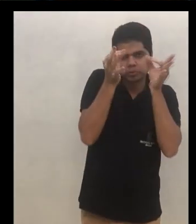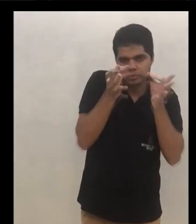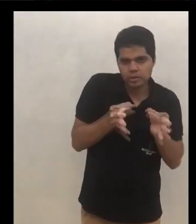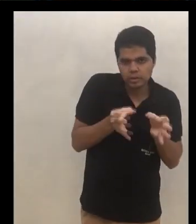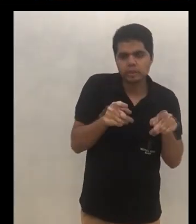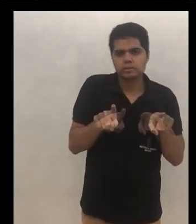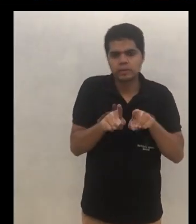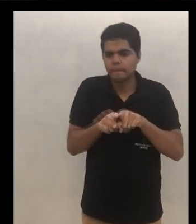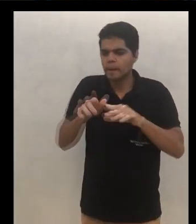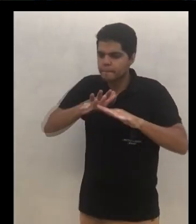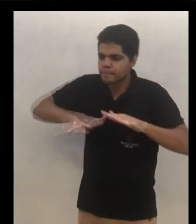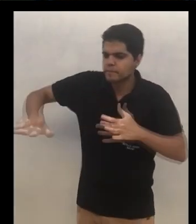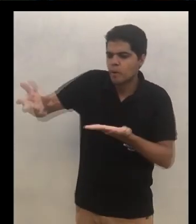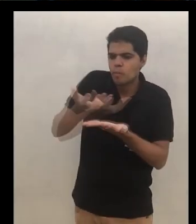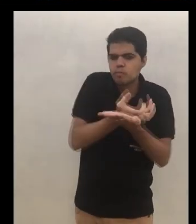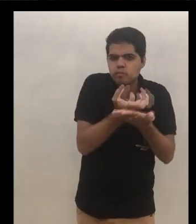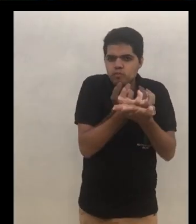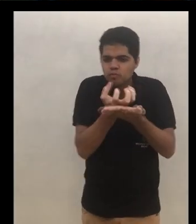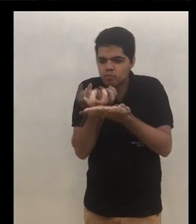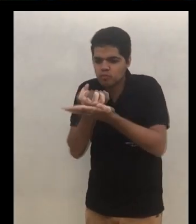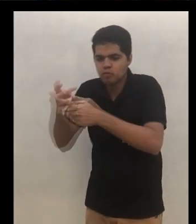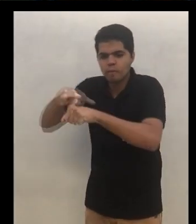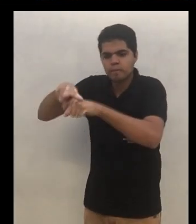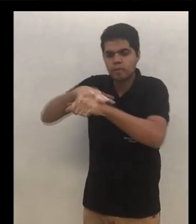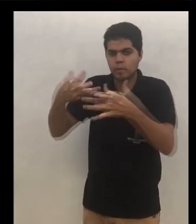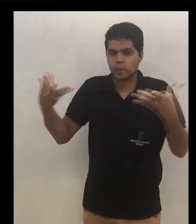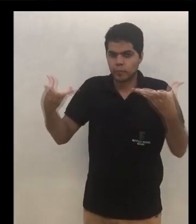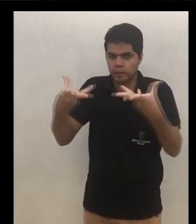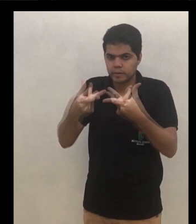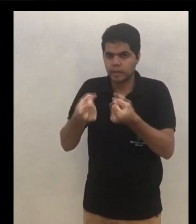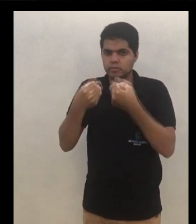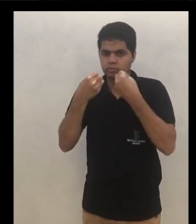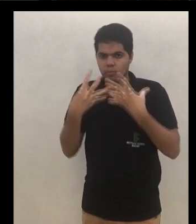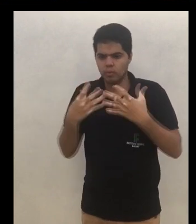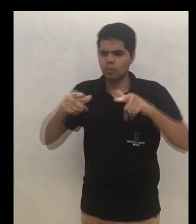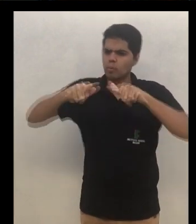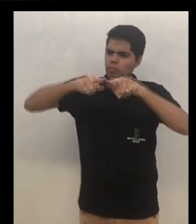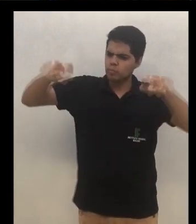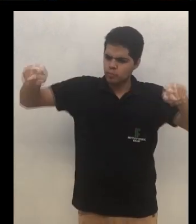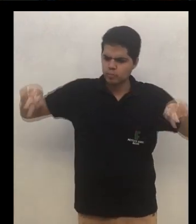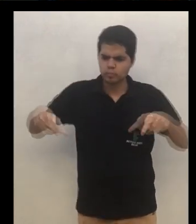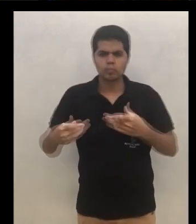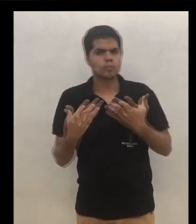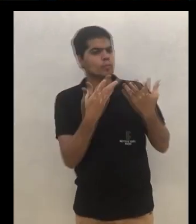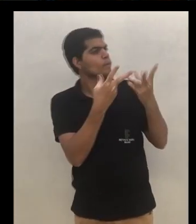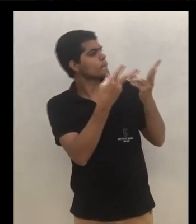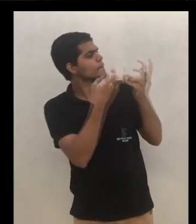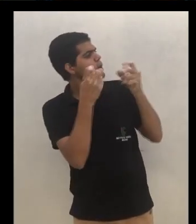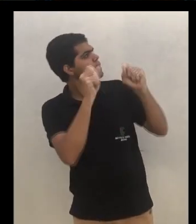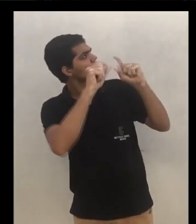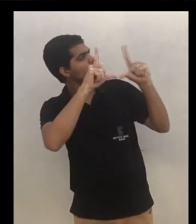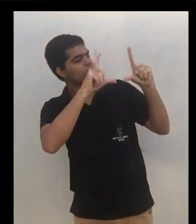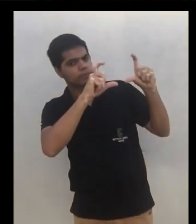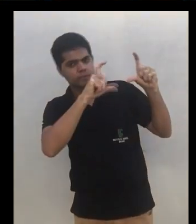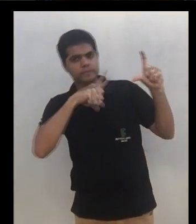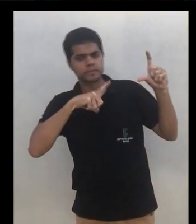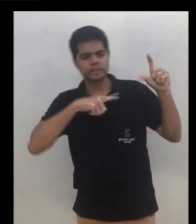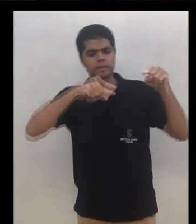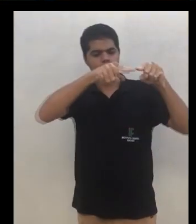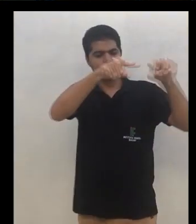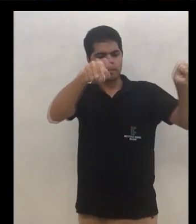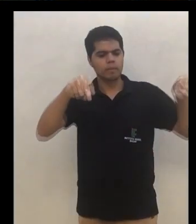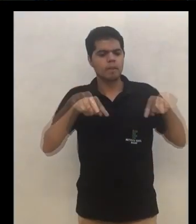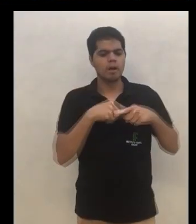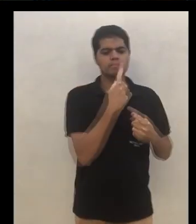exercício, acesso à pastagem de qualidade, certo? Aqui a gente vê um piquete, né, separado, 1 metro quadrado para cada